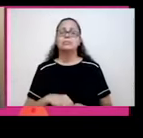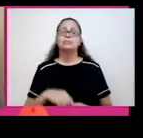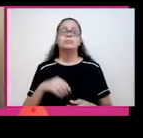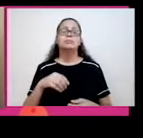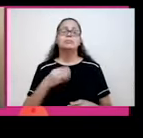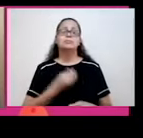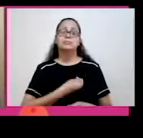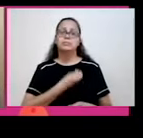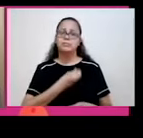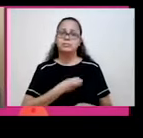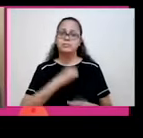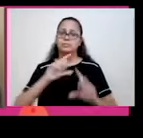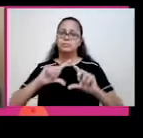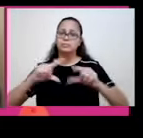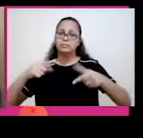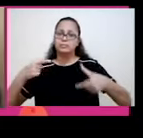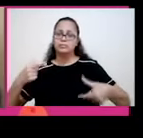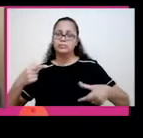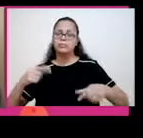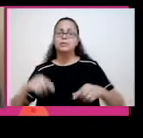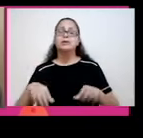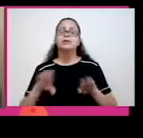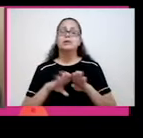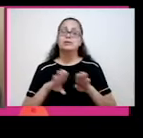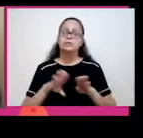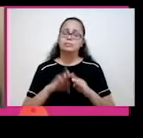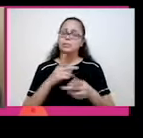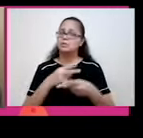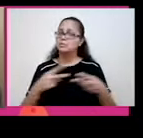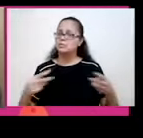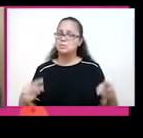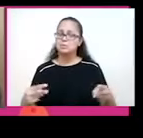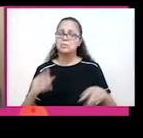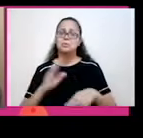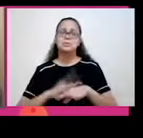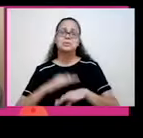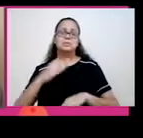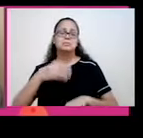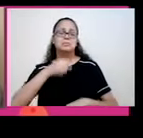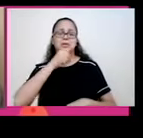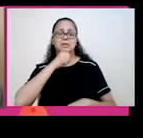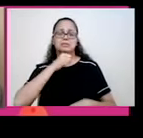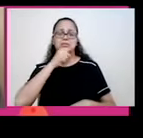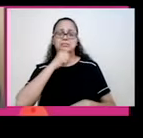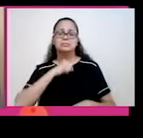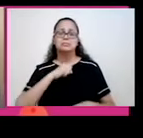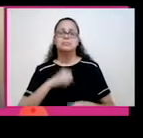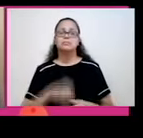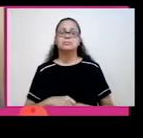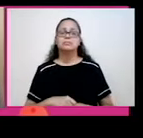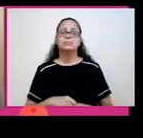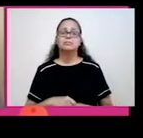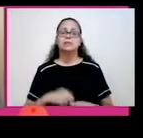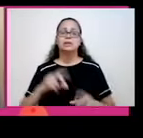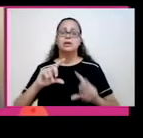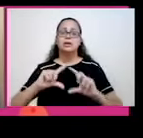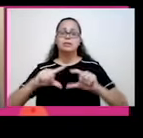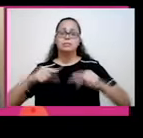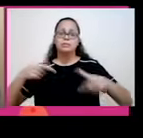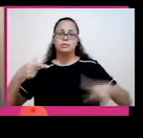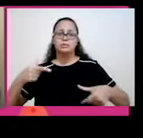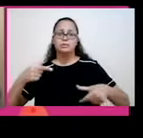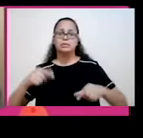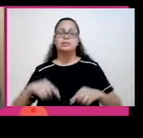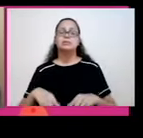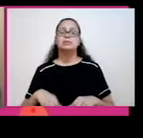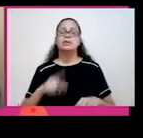aí de modernidade com algumas coisas mais arcaicas na produção da agricultura chinesa. A modernização ela provocou o êxodo